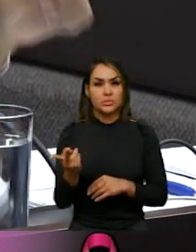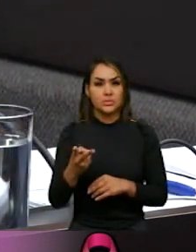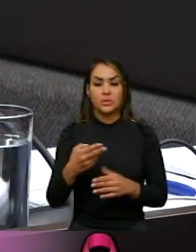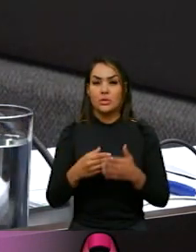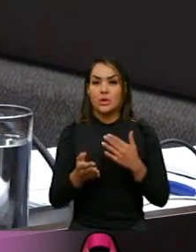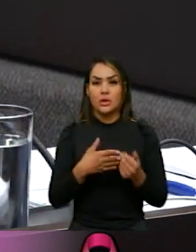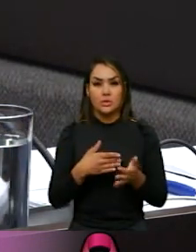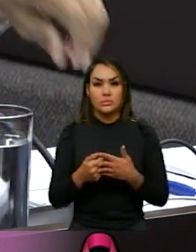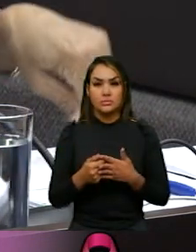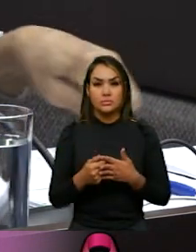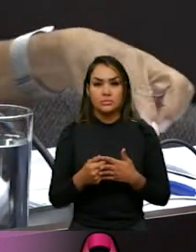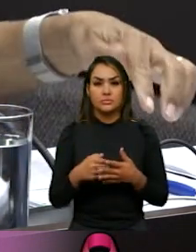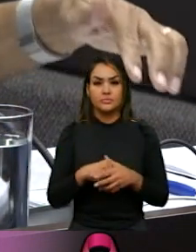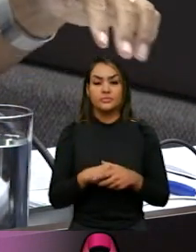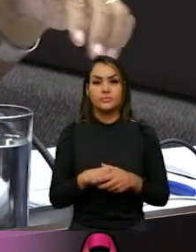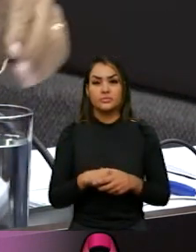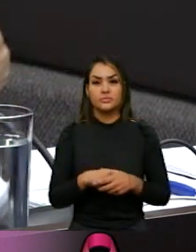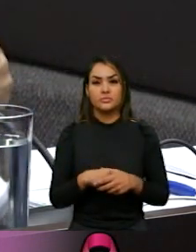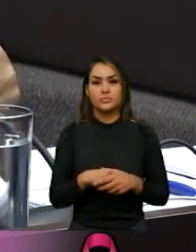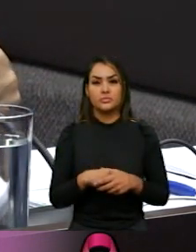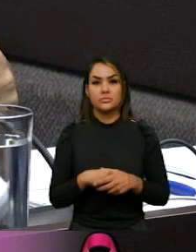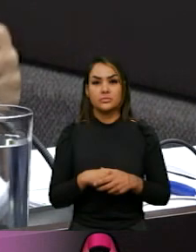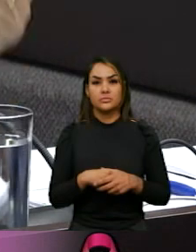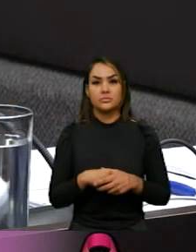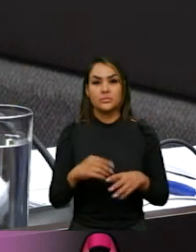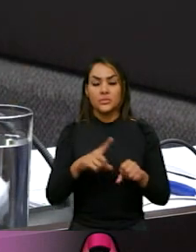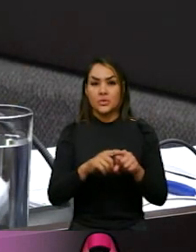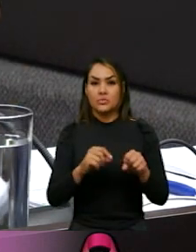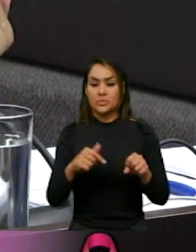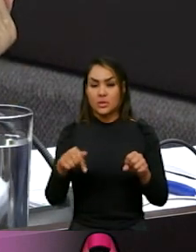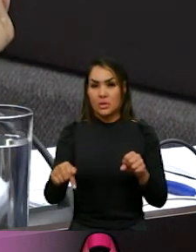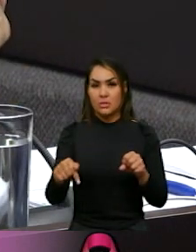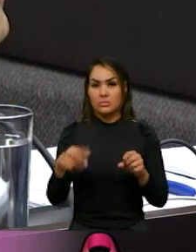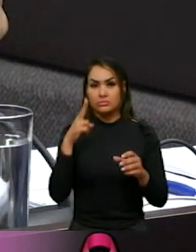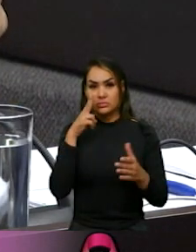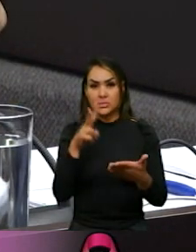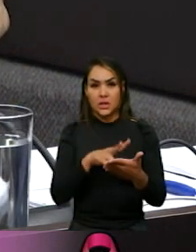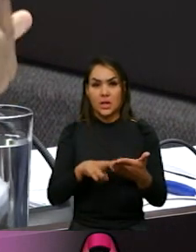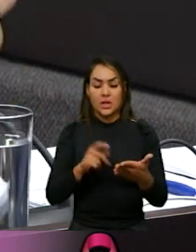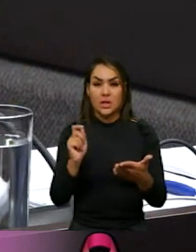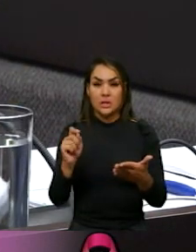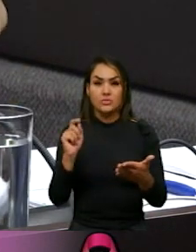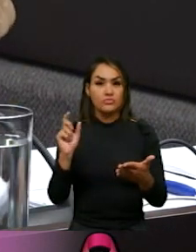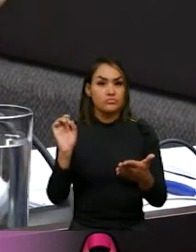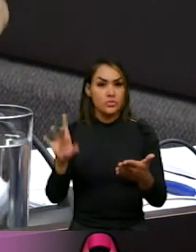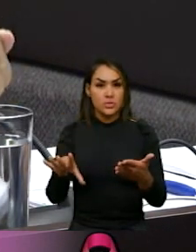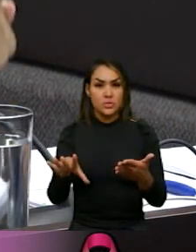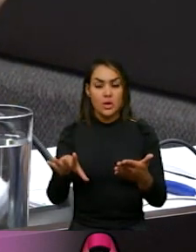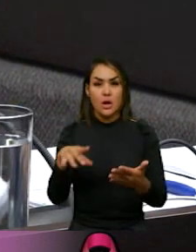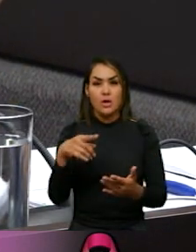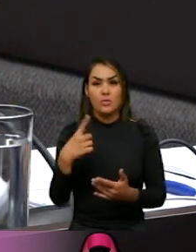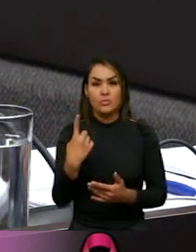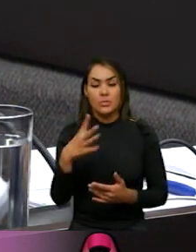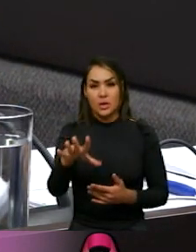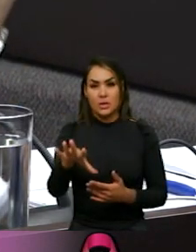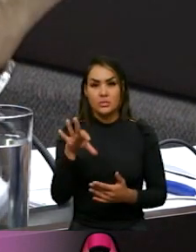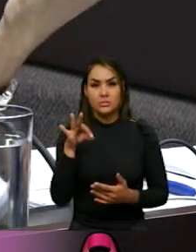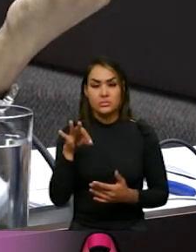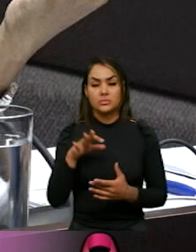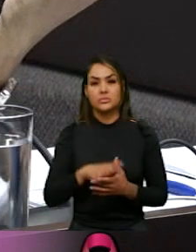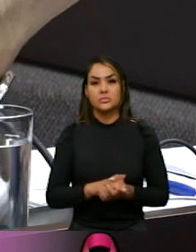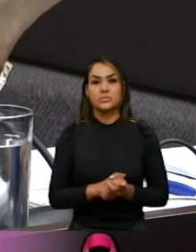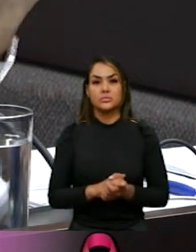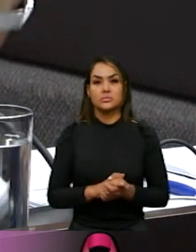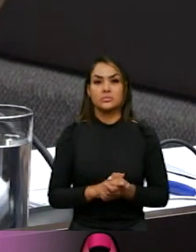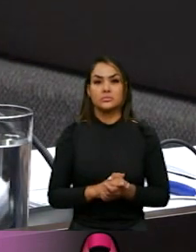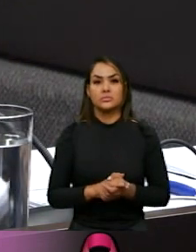serviria. No artigo 7º, a simples leitura deixa claro que é uma opção para a Prefeitura optar ou